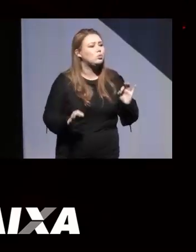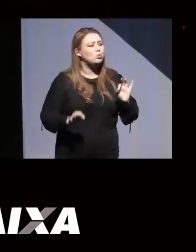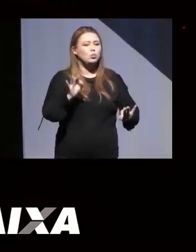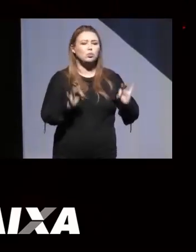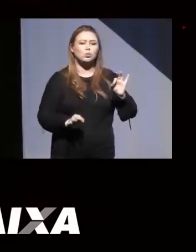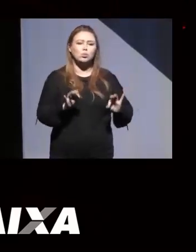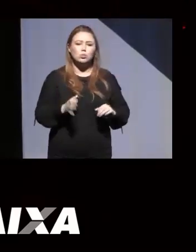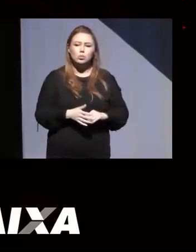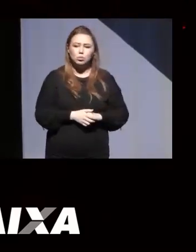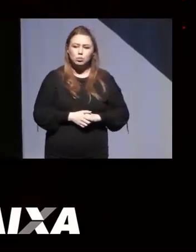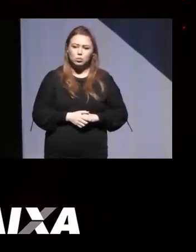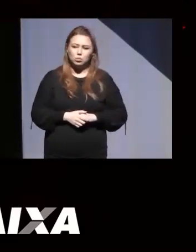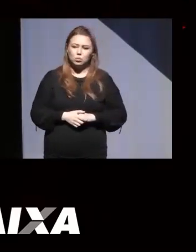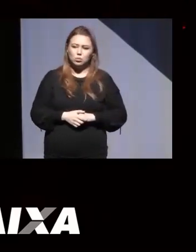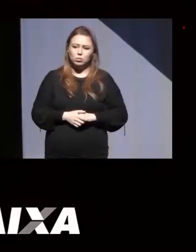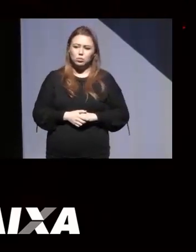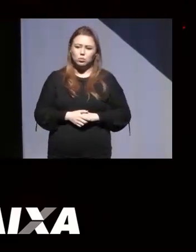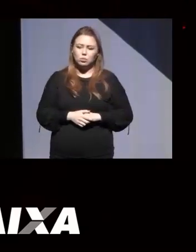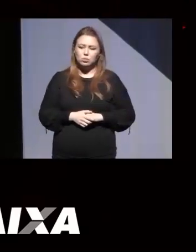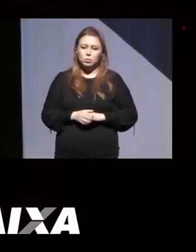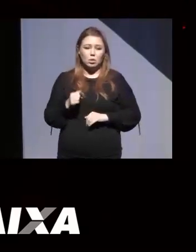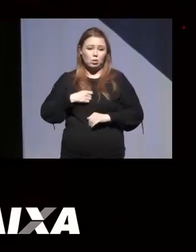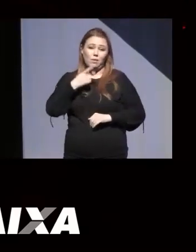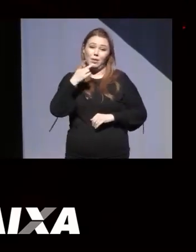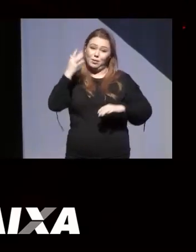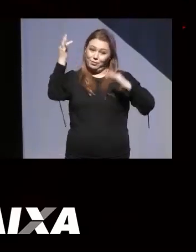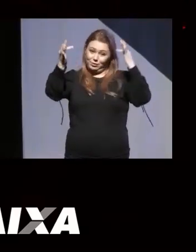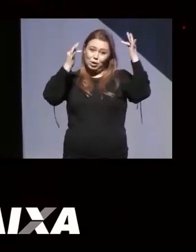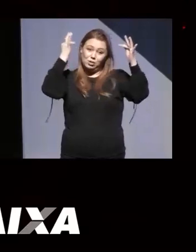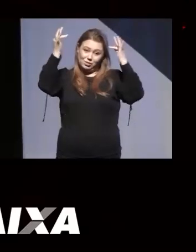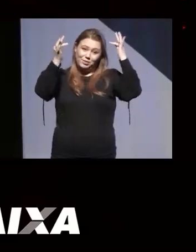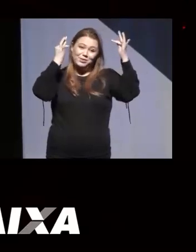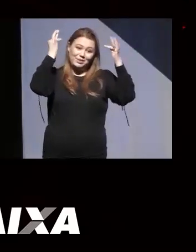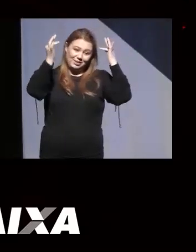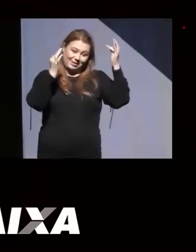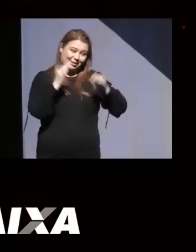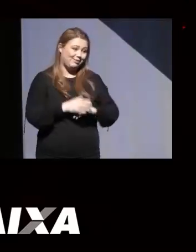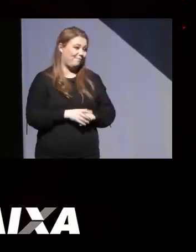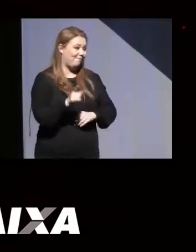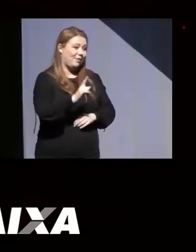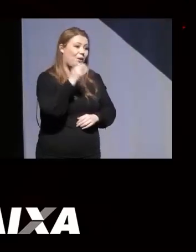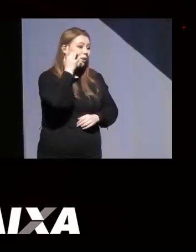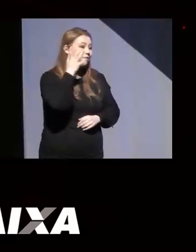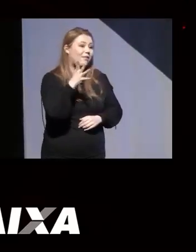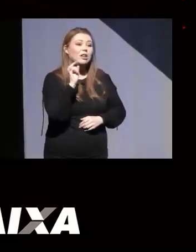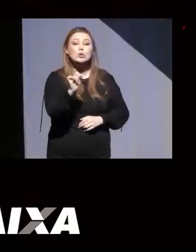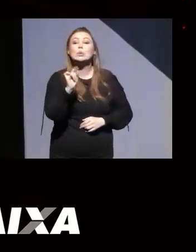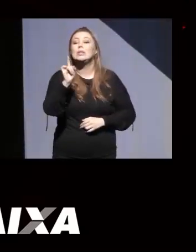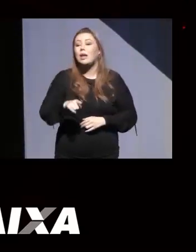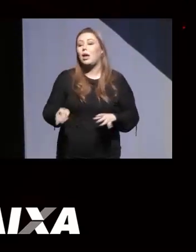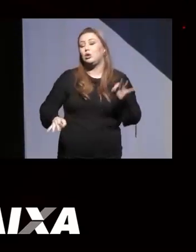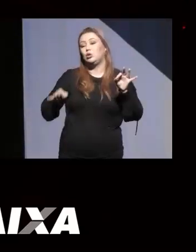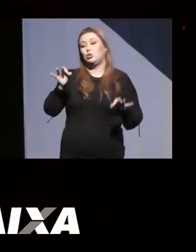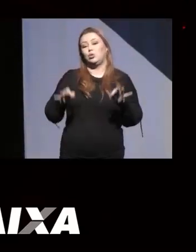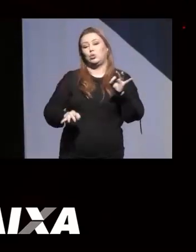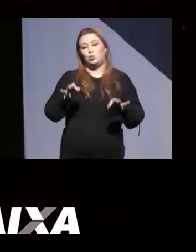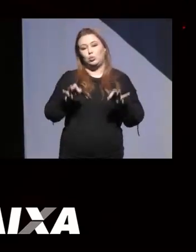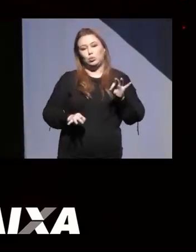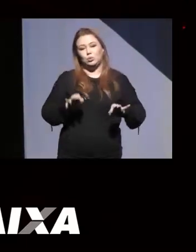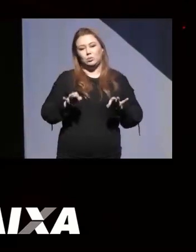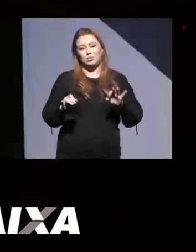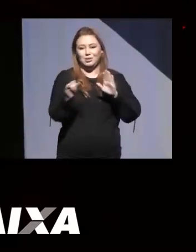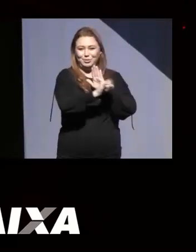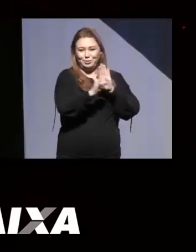falando? Nós estamos falando de filosofia. Não é fácil saber o que é justo, tributariamente